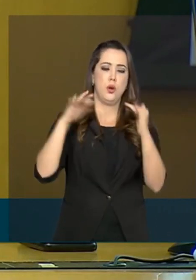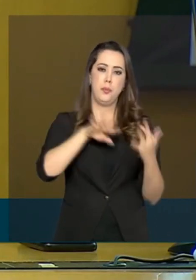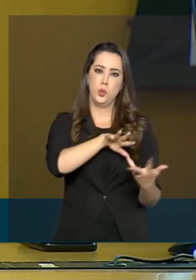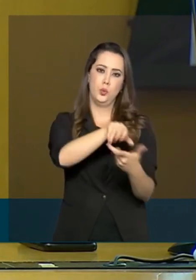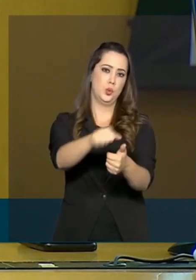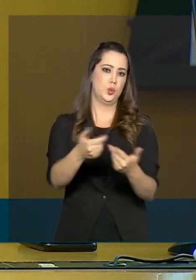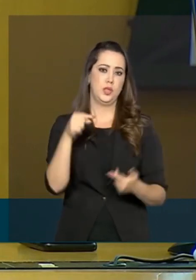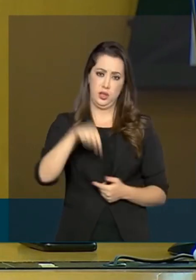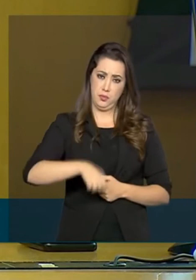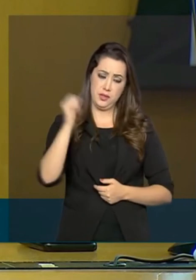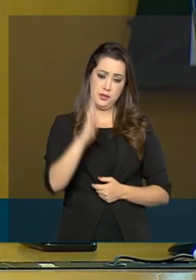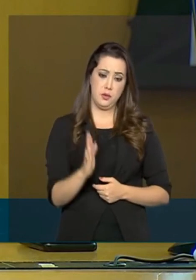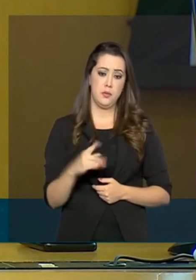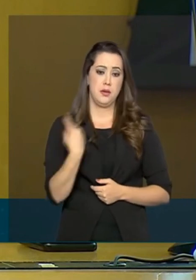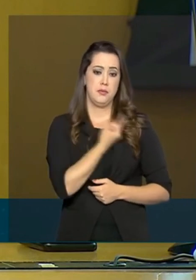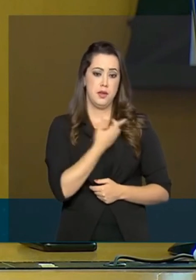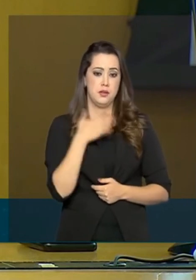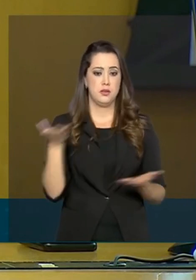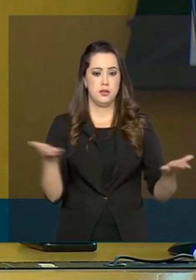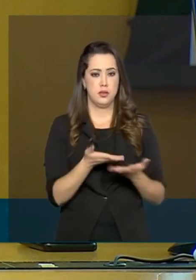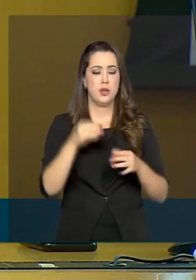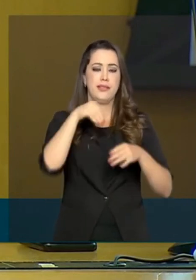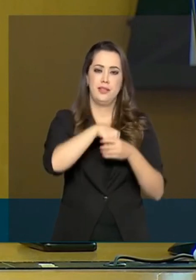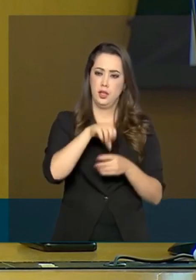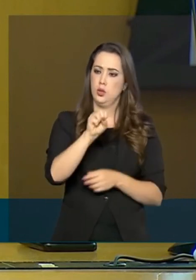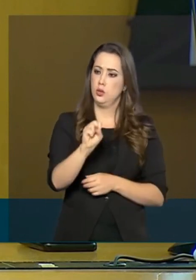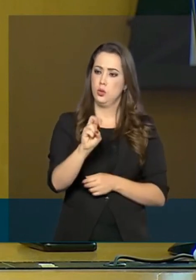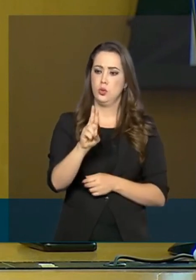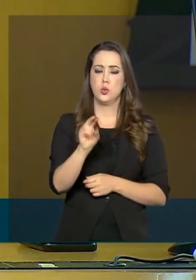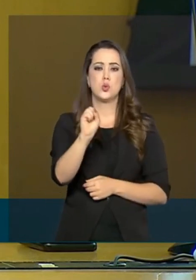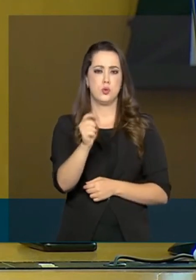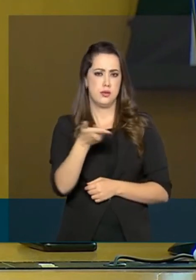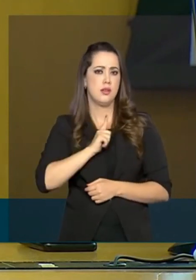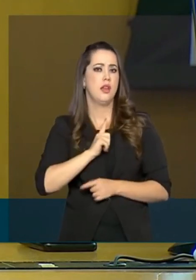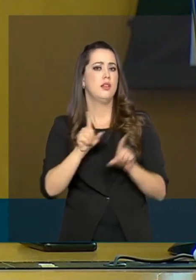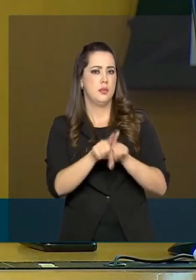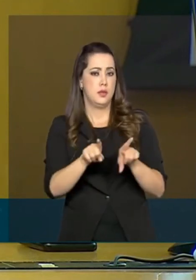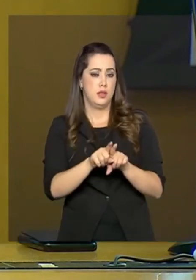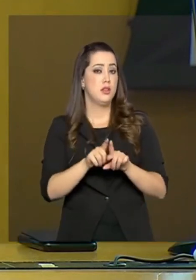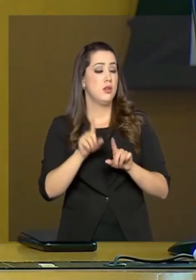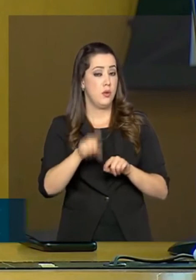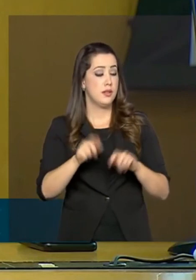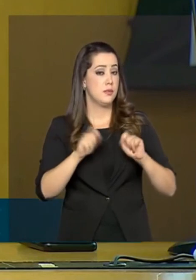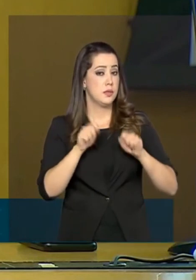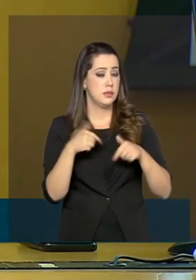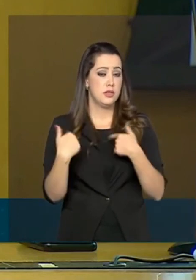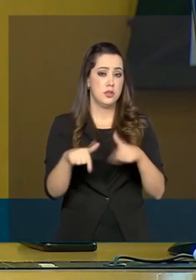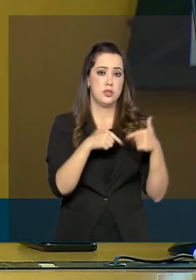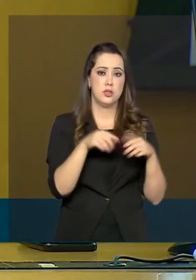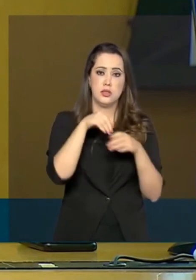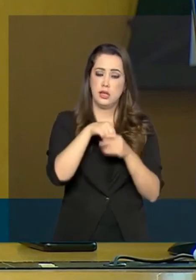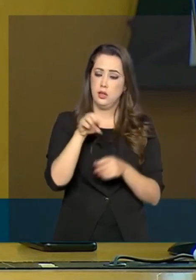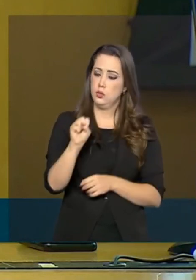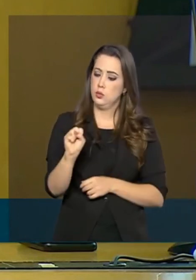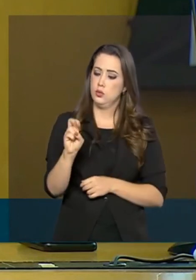mundial. Só que agora nós temos isso no SUS. Nós estamos com essa possibilidade de trabalho no